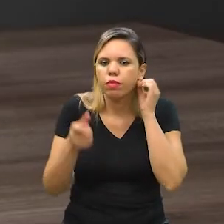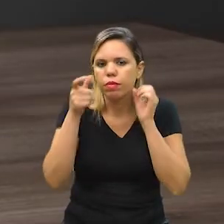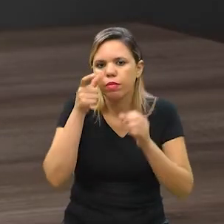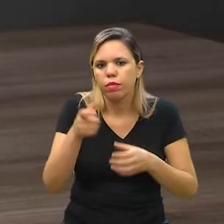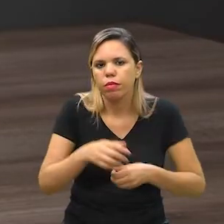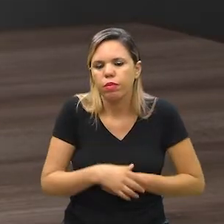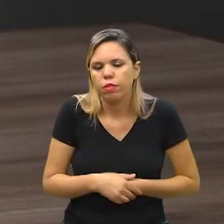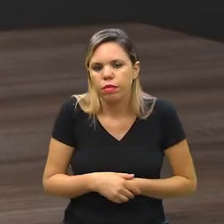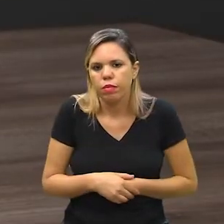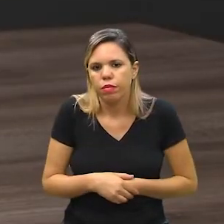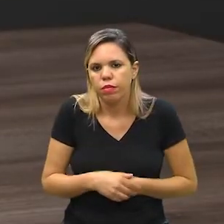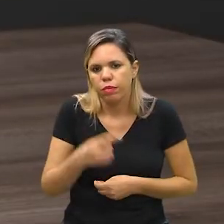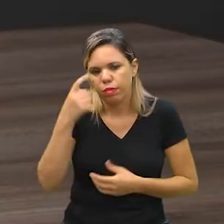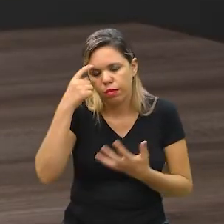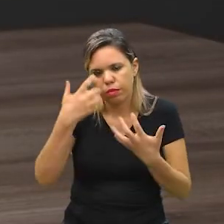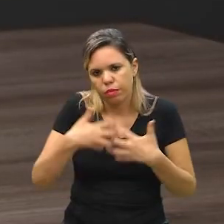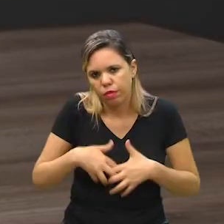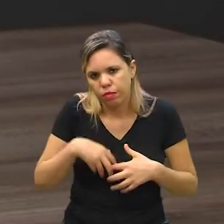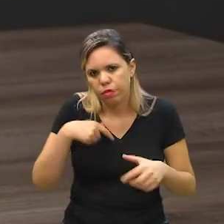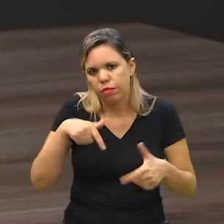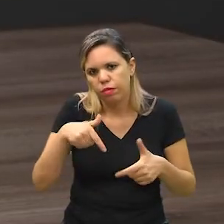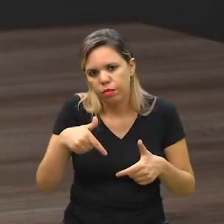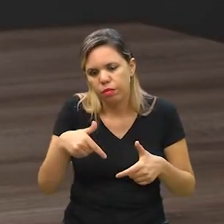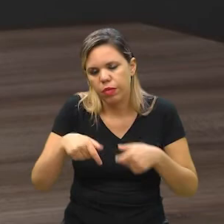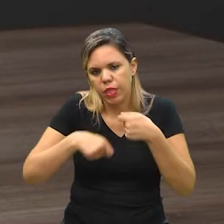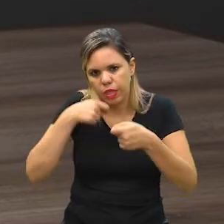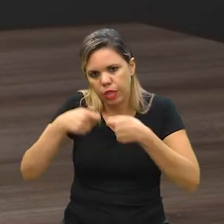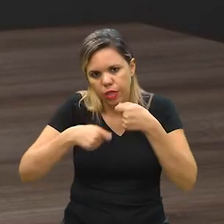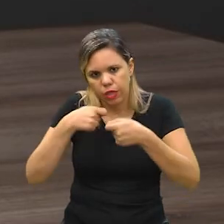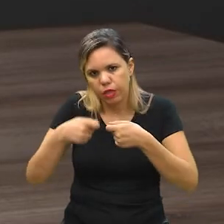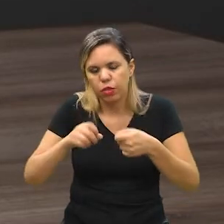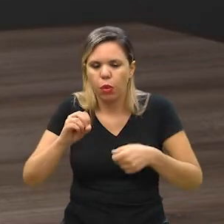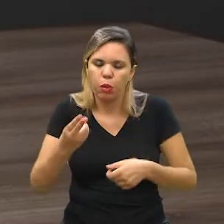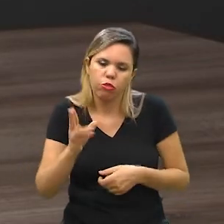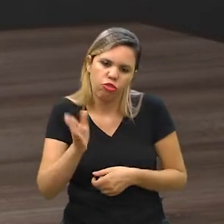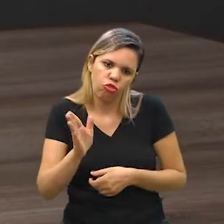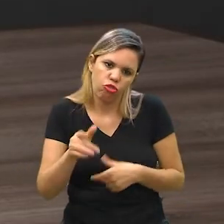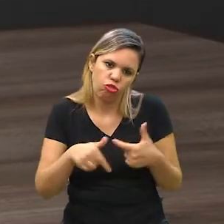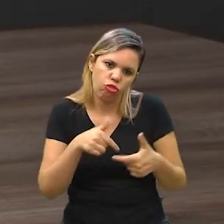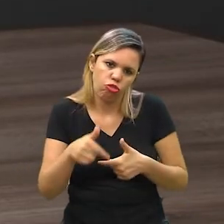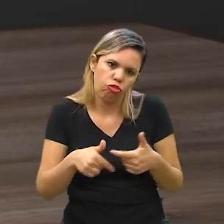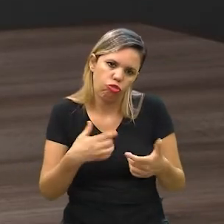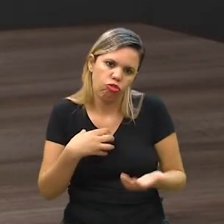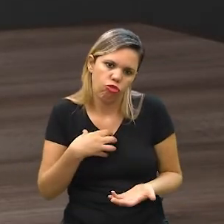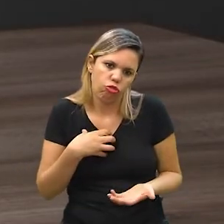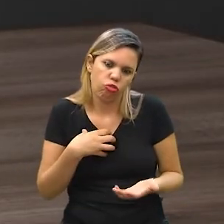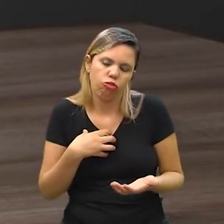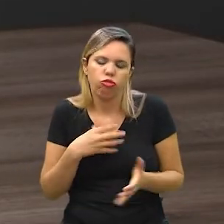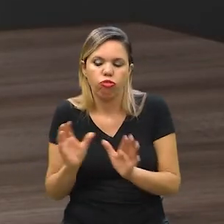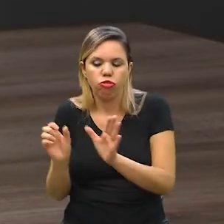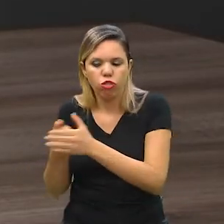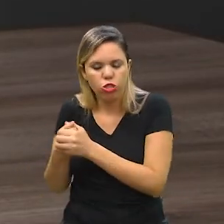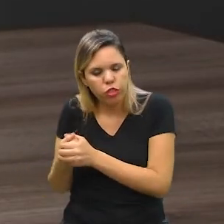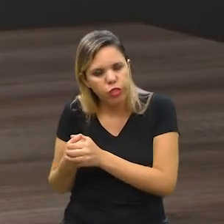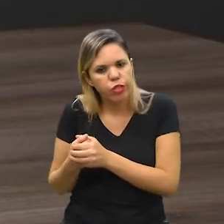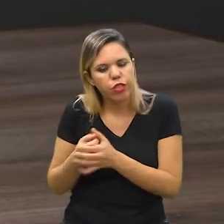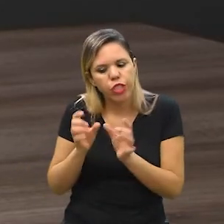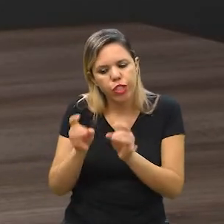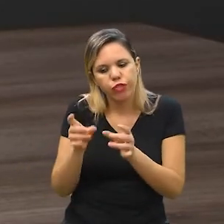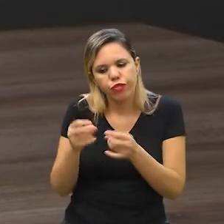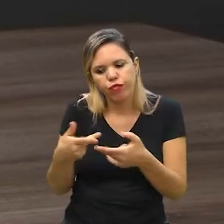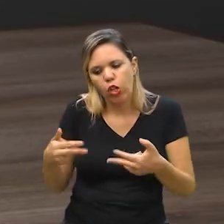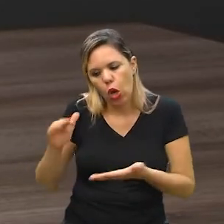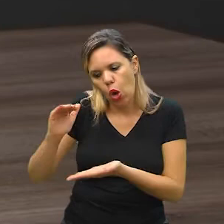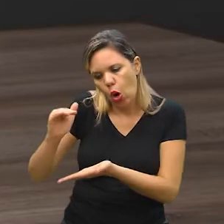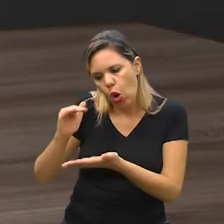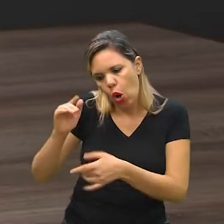nos assistindo e pensa em trabalhar com alimentação, hoje até trabalha de uma maneira informal,